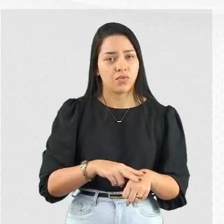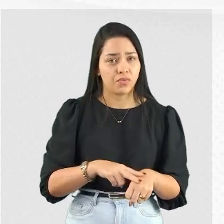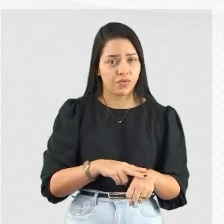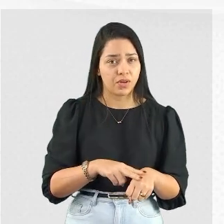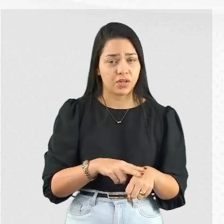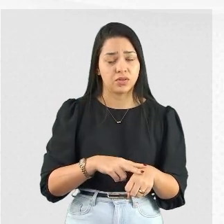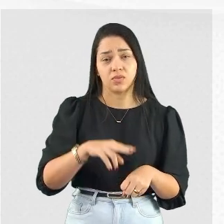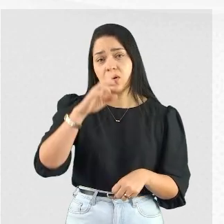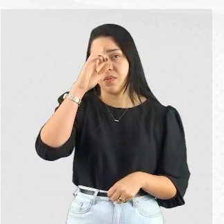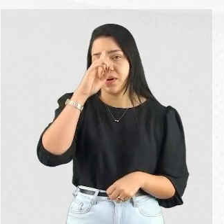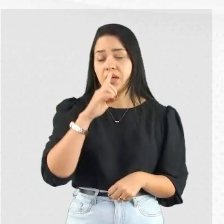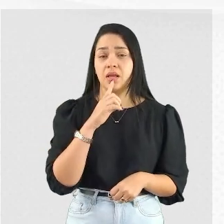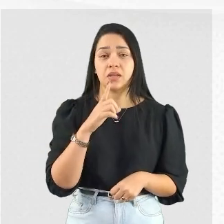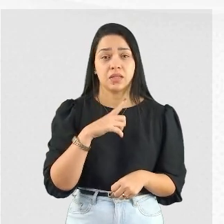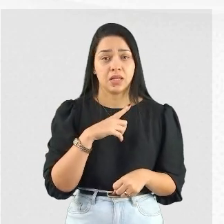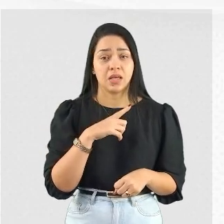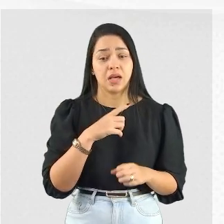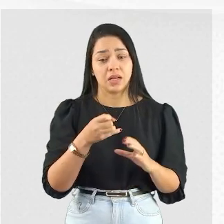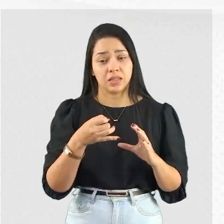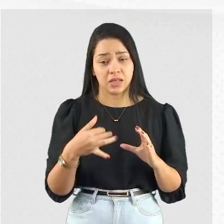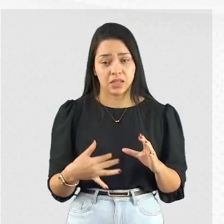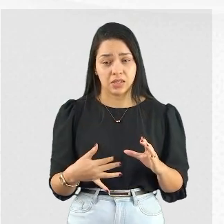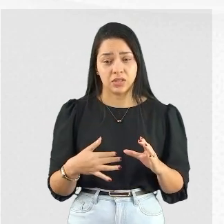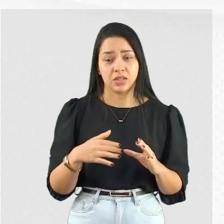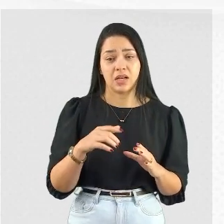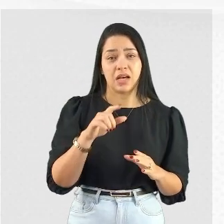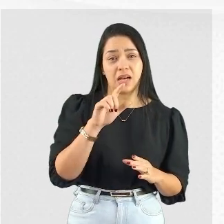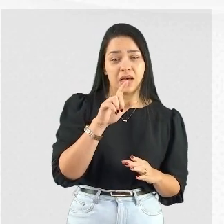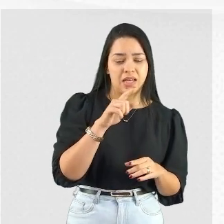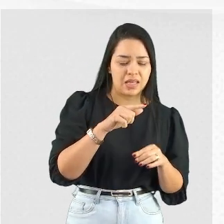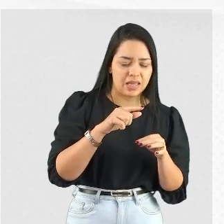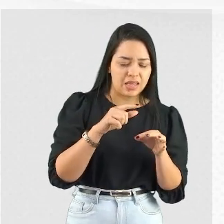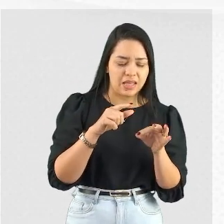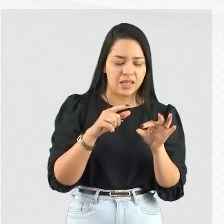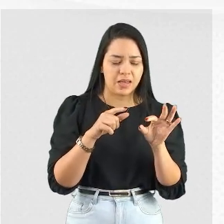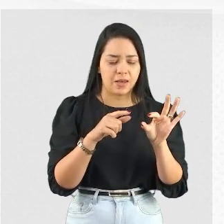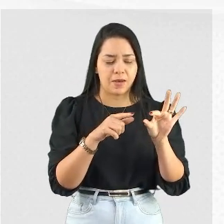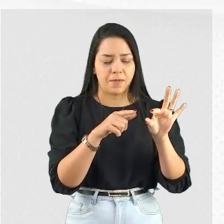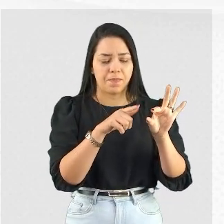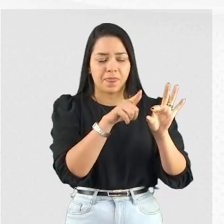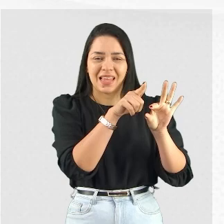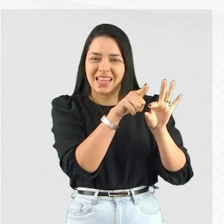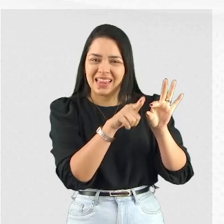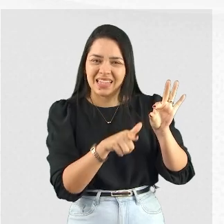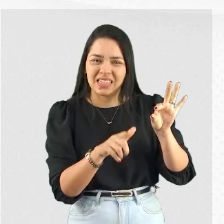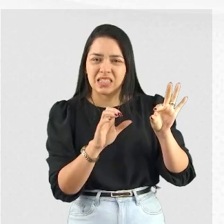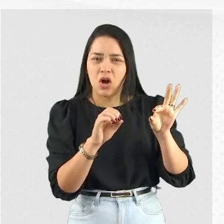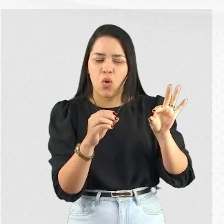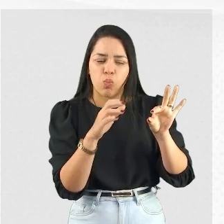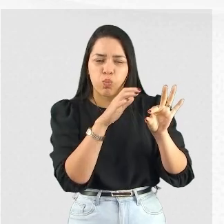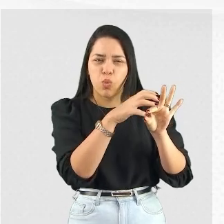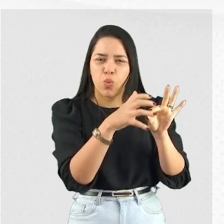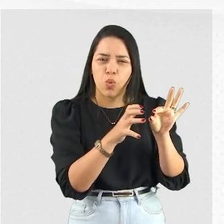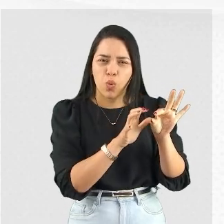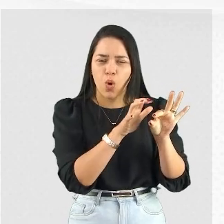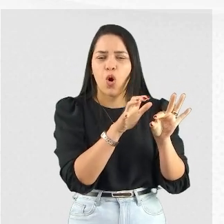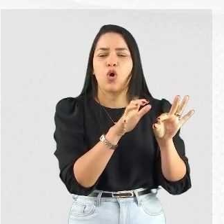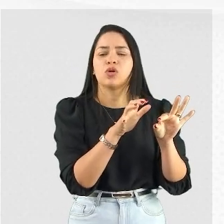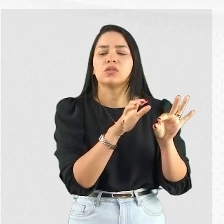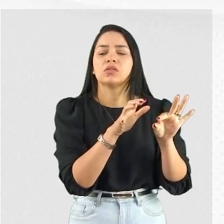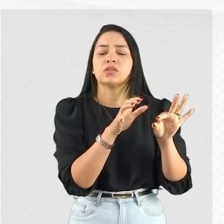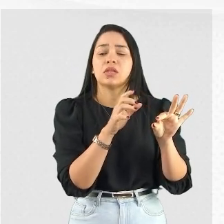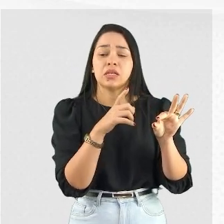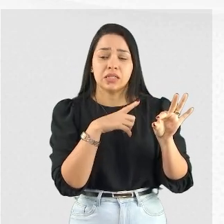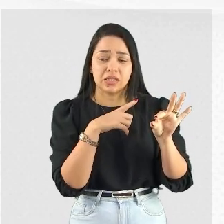amarelo, eu também tenho a característica lisa ou rugosa. Então, por exemplo, Se eu tenho um parental, como vocês podem ver aí